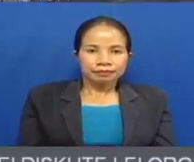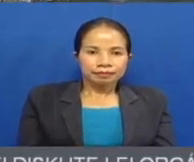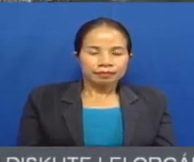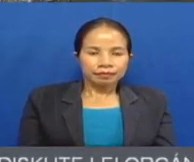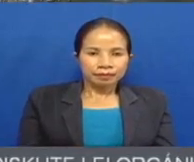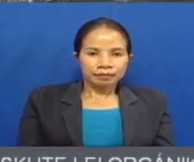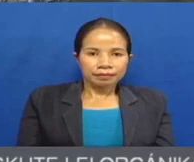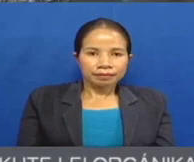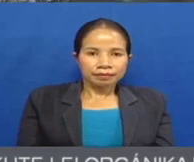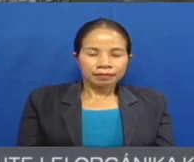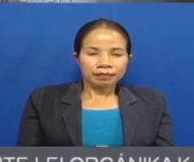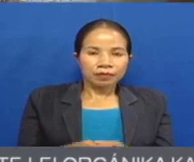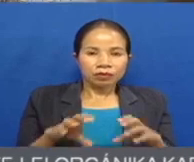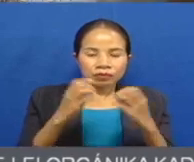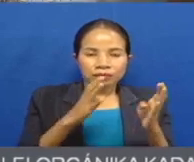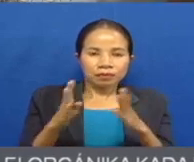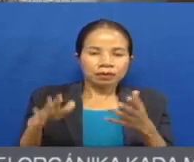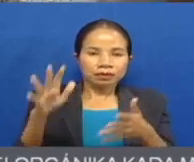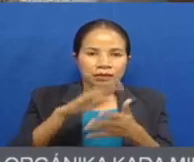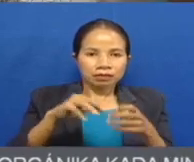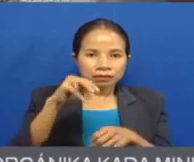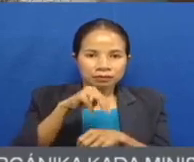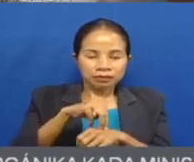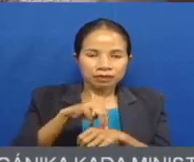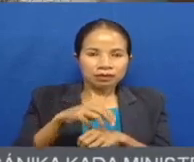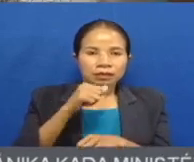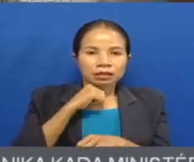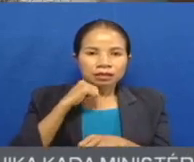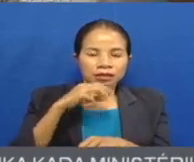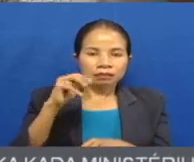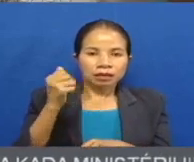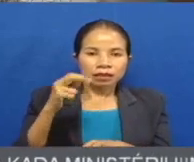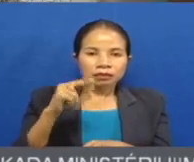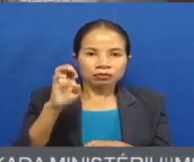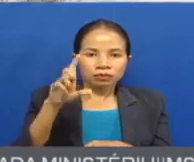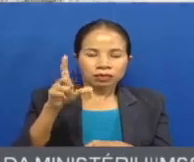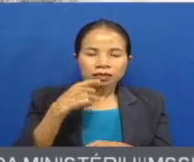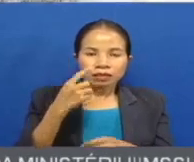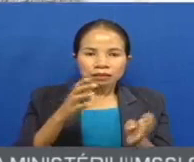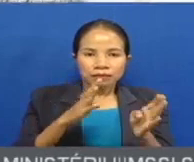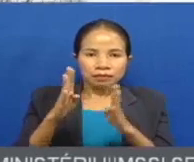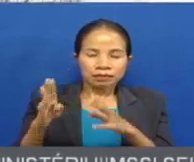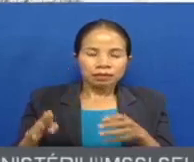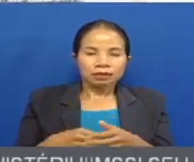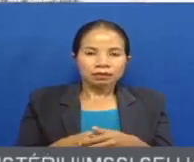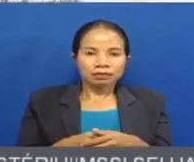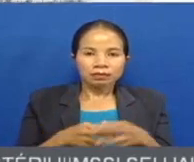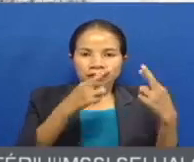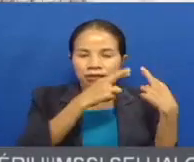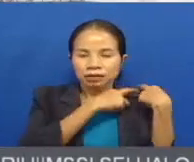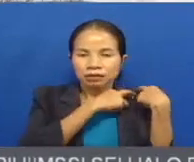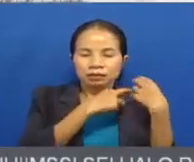Presidente e comissão organizadora da cerimônia missa episcopal Padre Manuel Simeone Sateten, preparação para a ordenação bispo